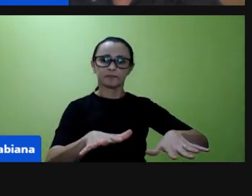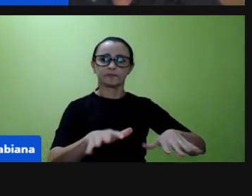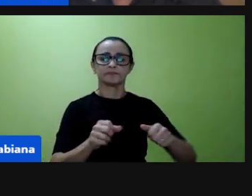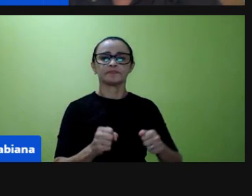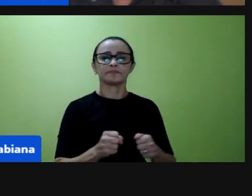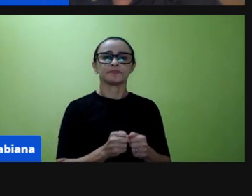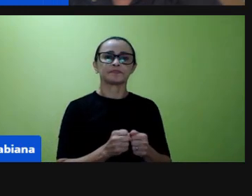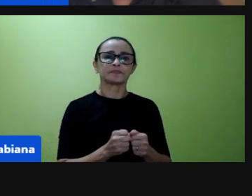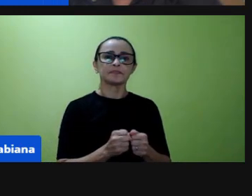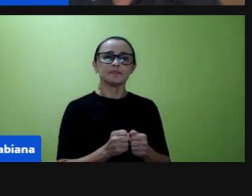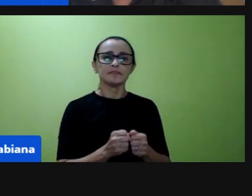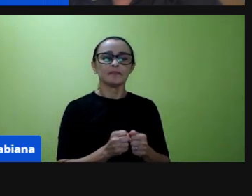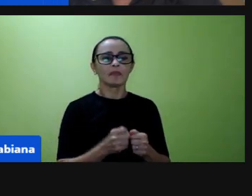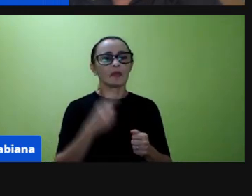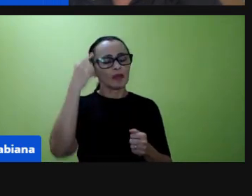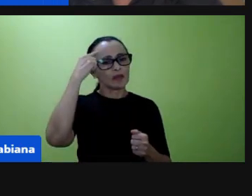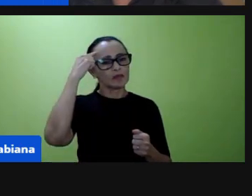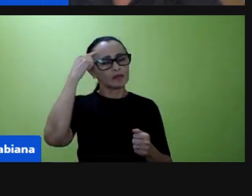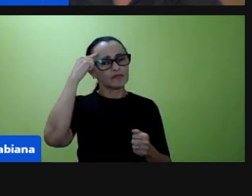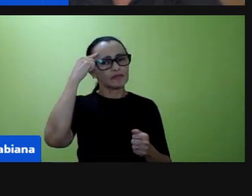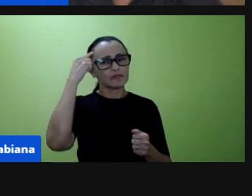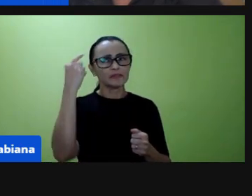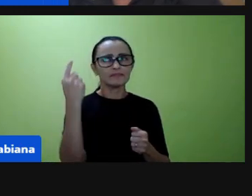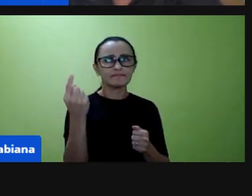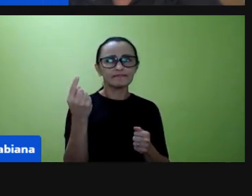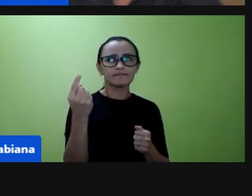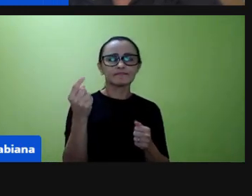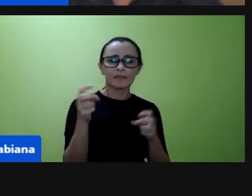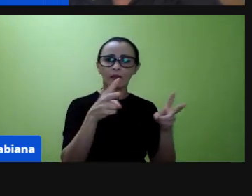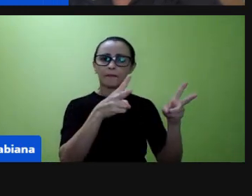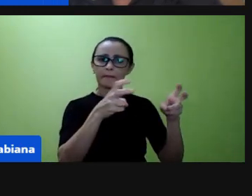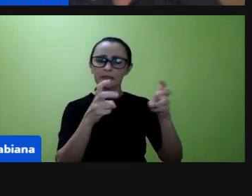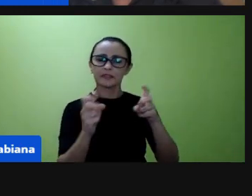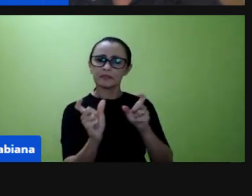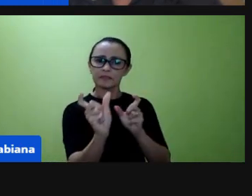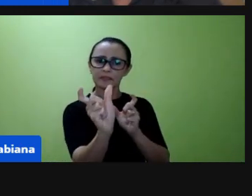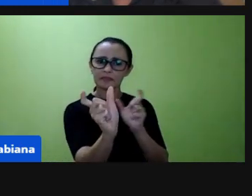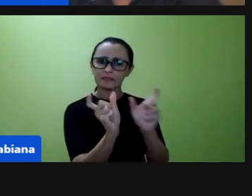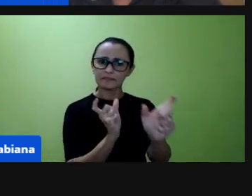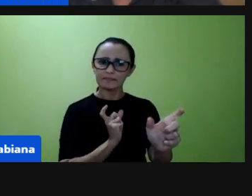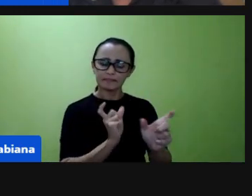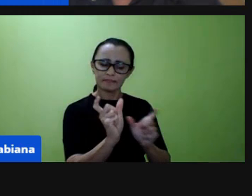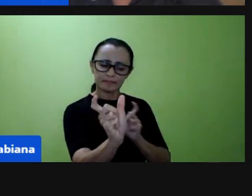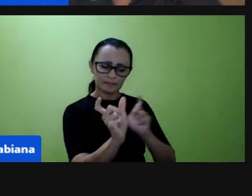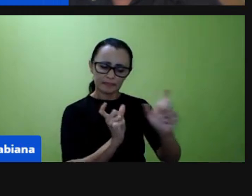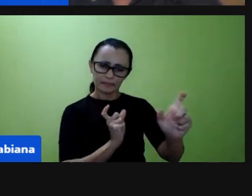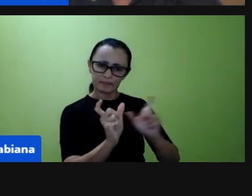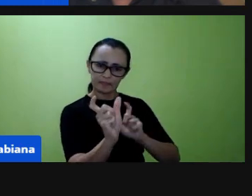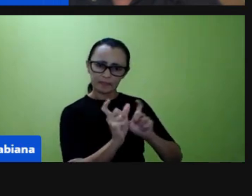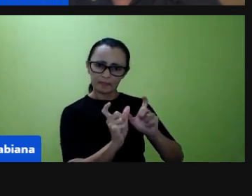eu fui fazendo algumas anotações, assim, algumas palavras que vocês falaram, fui fazendo tipo